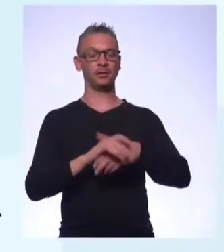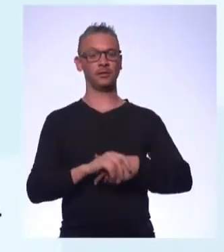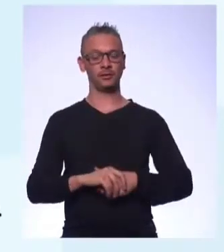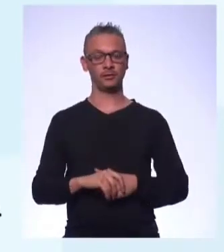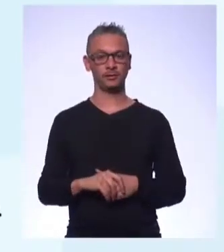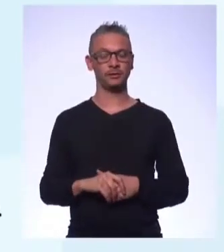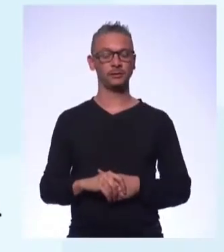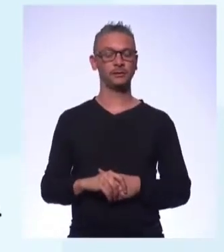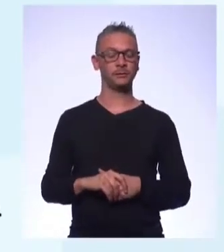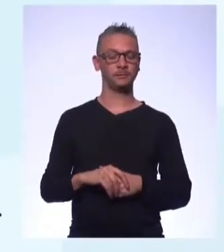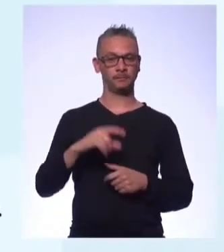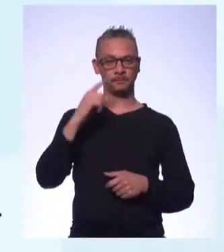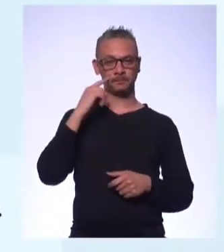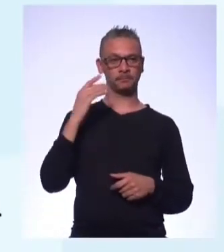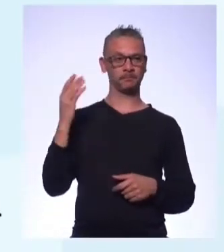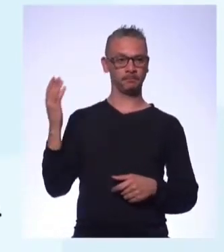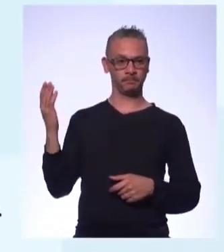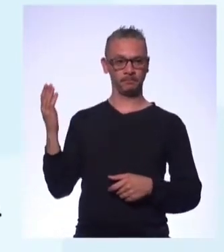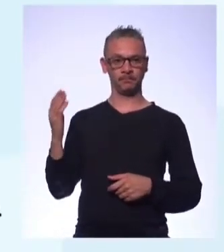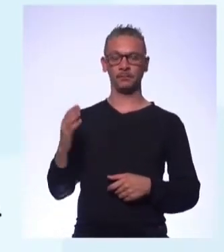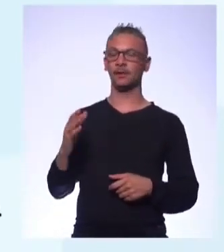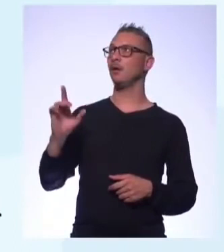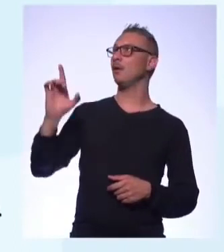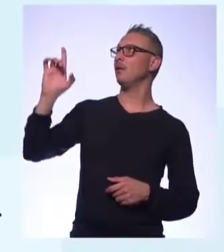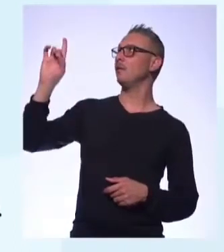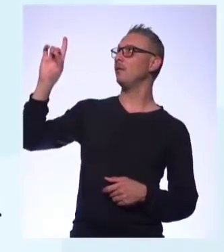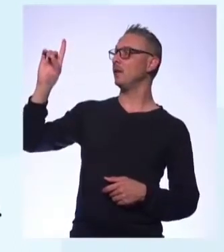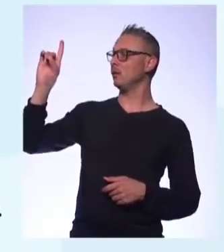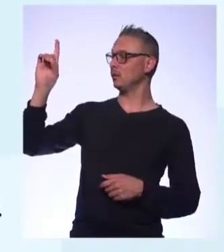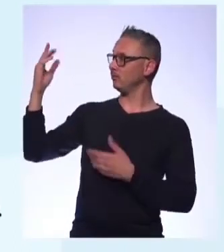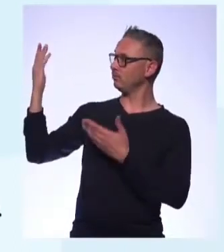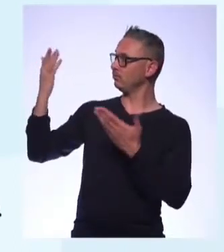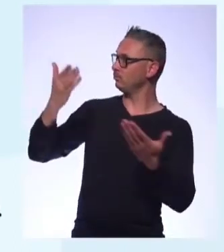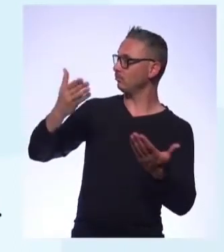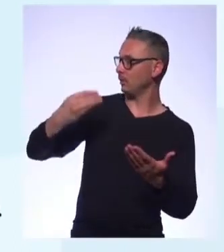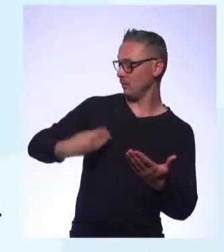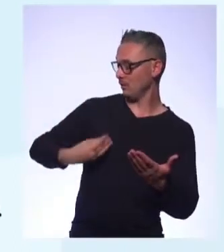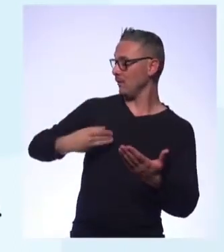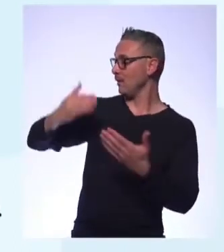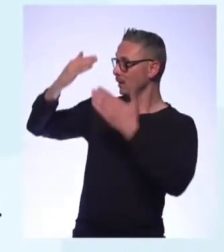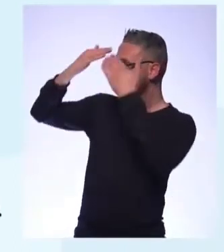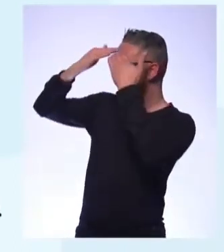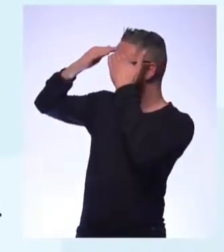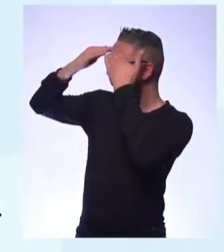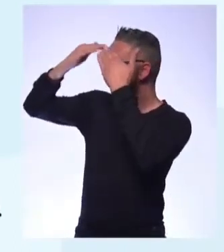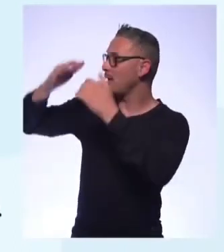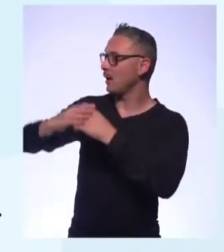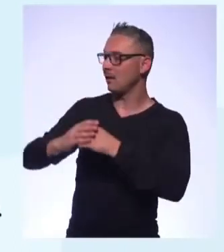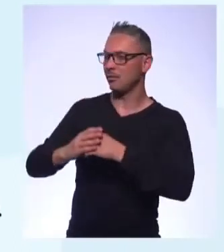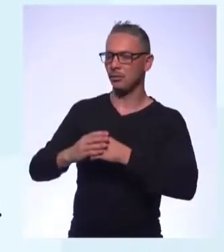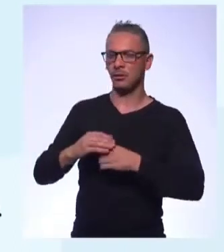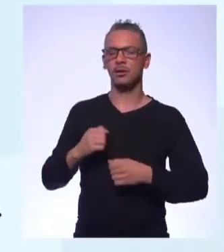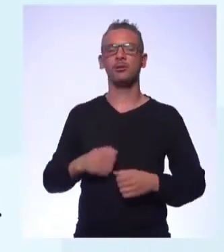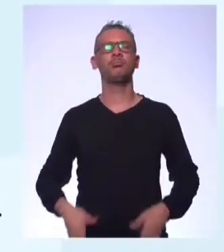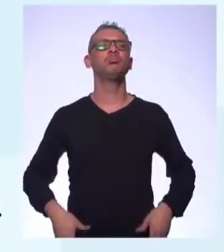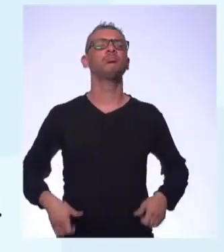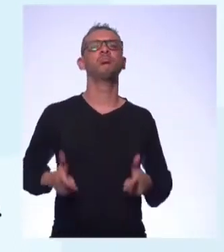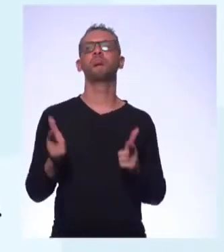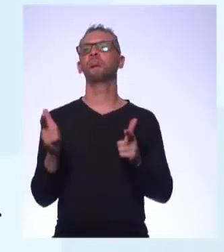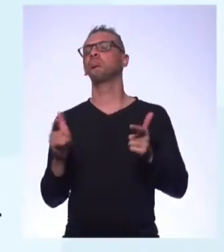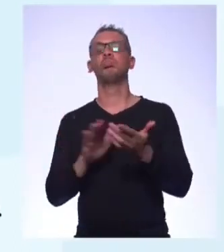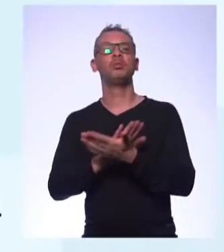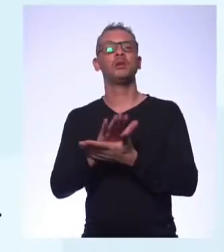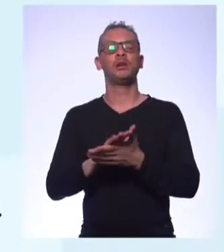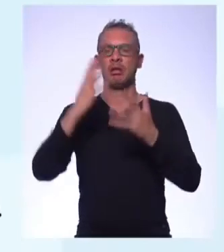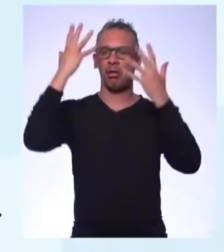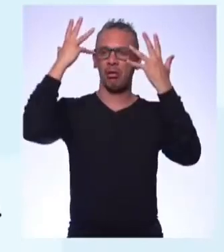lá. Agradecer a vida que Deus pôs à mão. Andar desarmado e matar um leão. Tornar-se em pé após